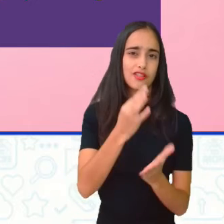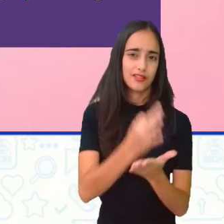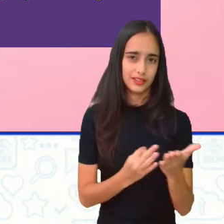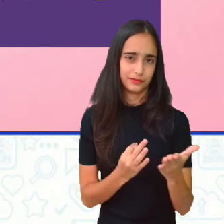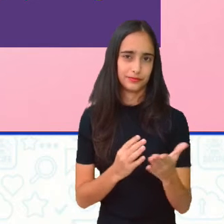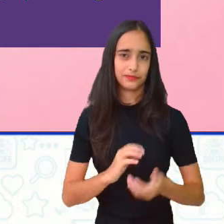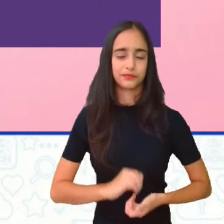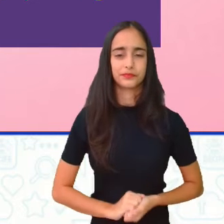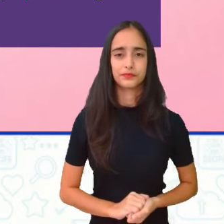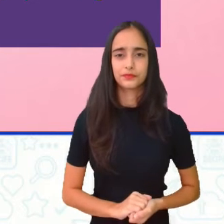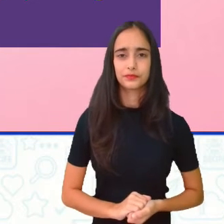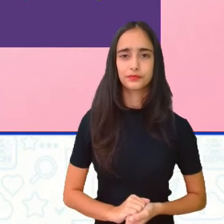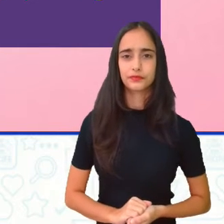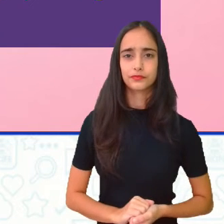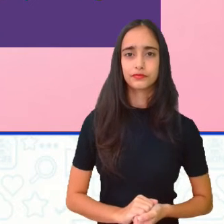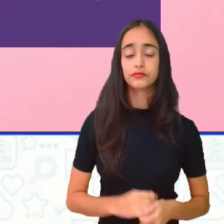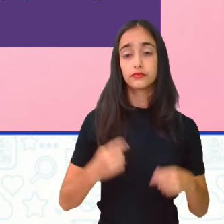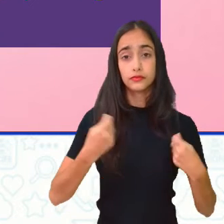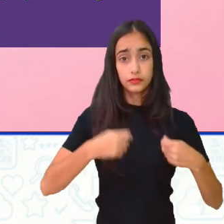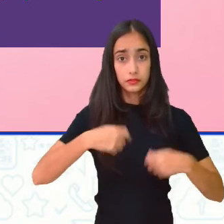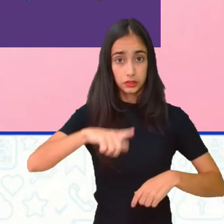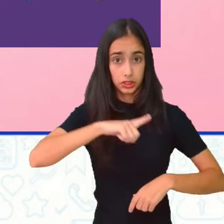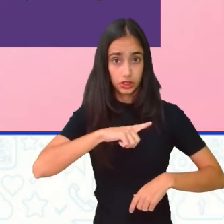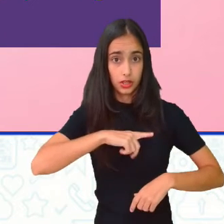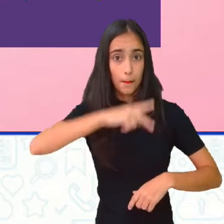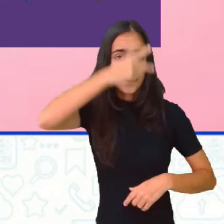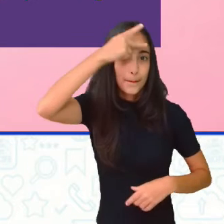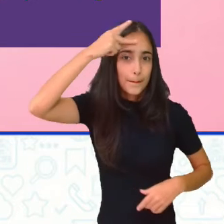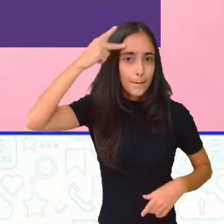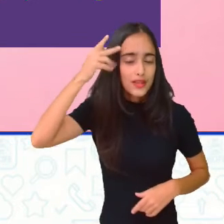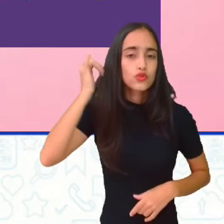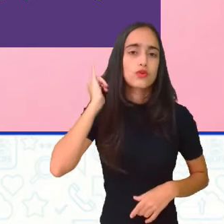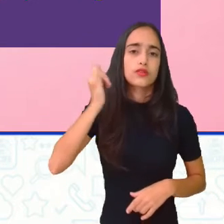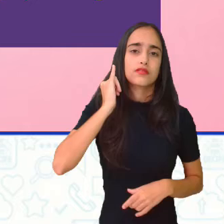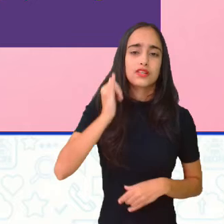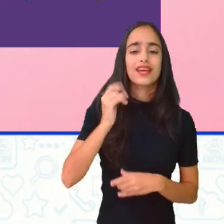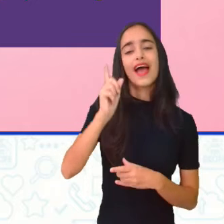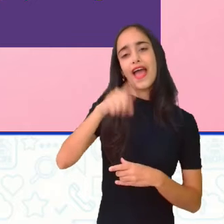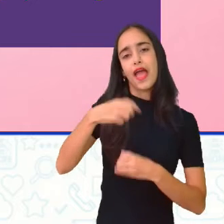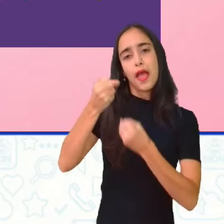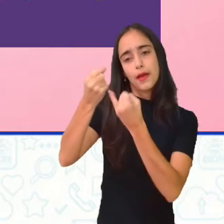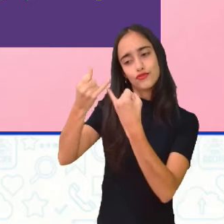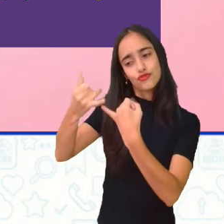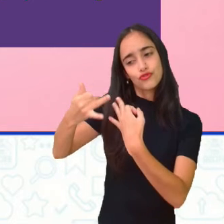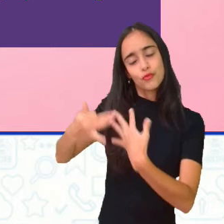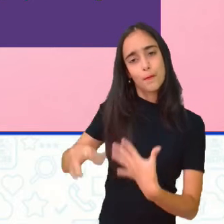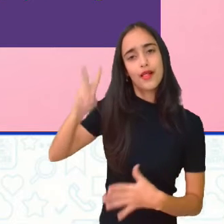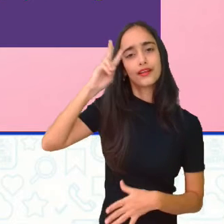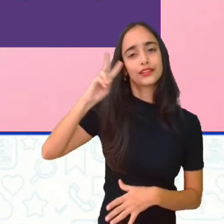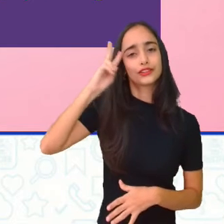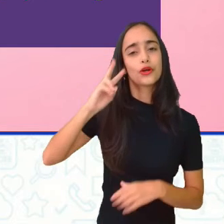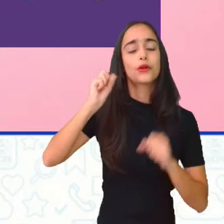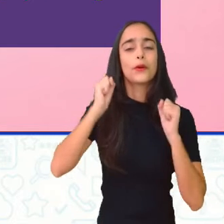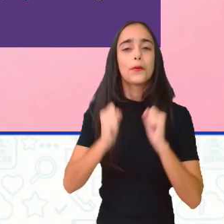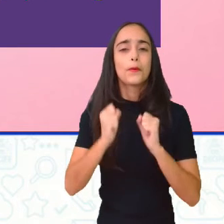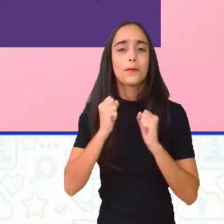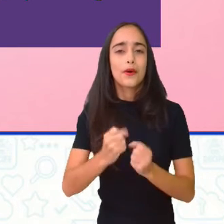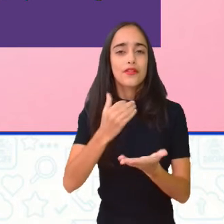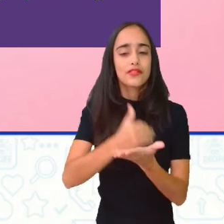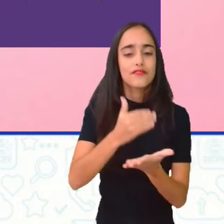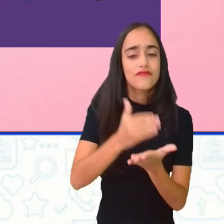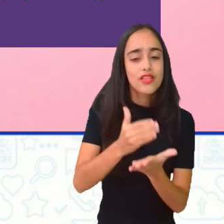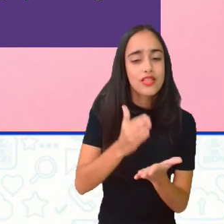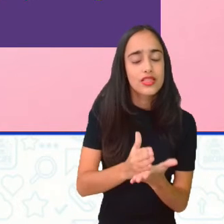são narrador, e a gente sabe que bem quem é o narrador, né? Aquele que conta a nossa história, que também pode ser dividido em narrador,